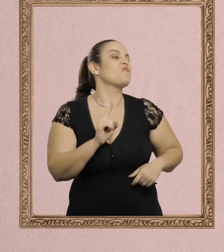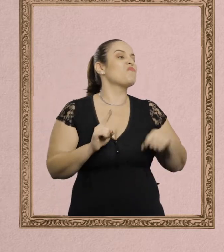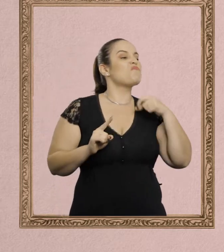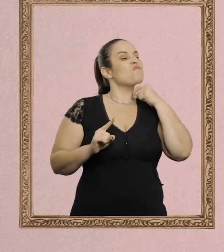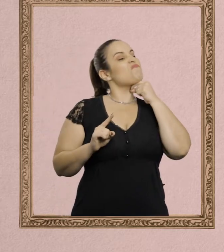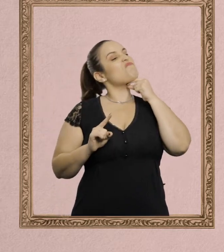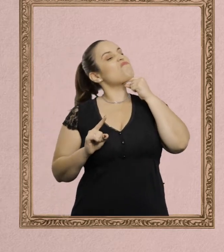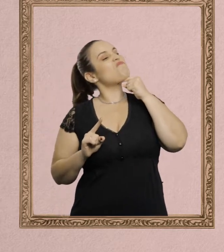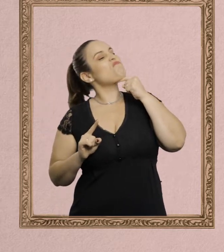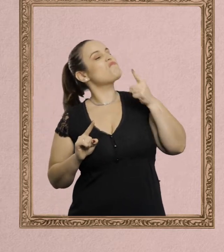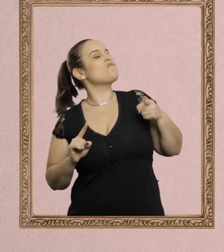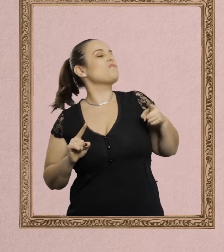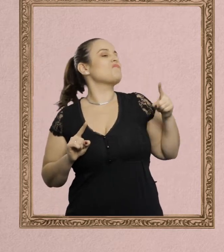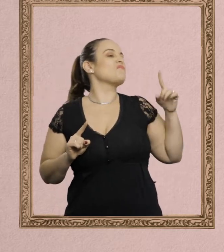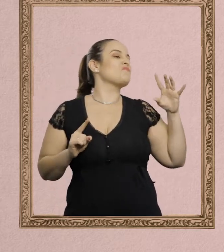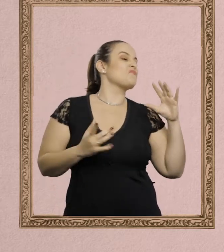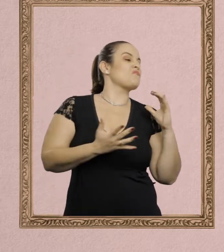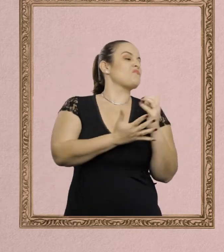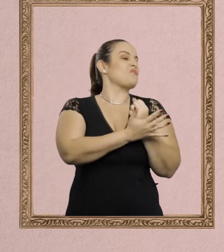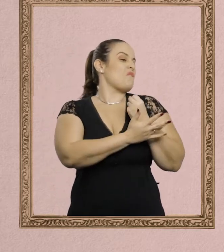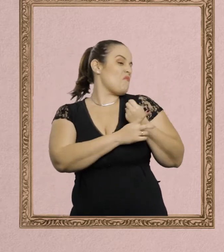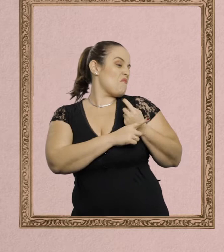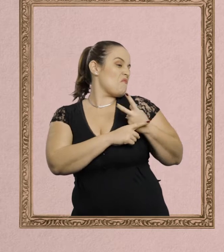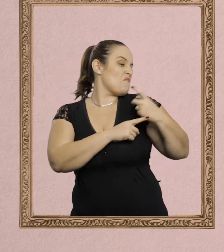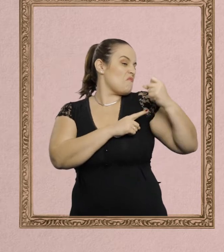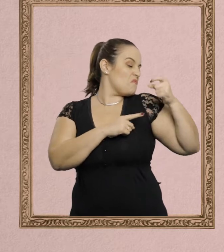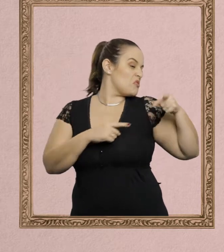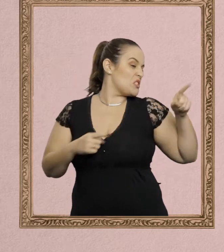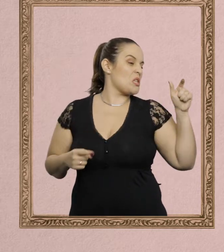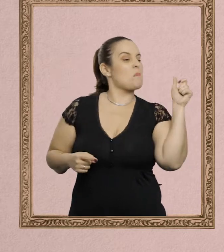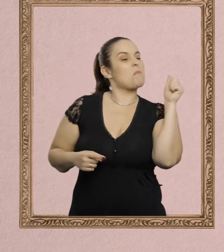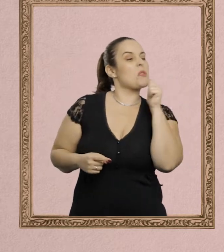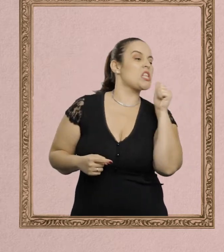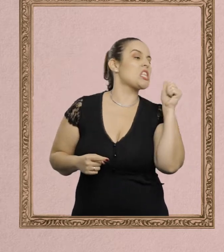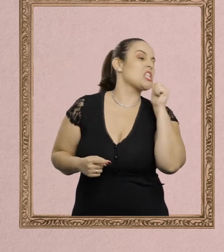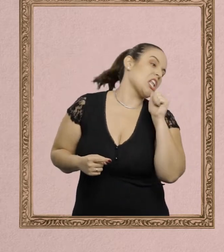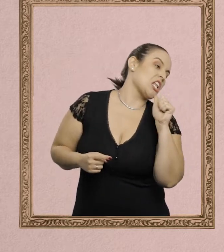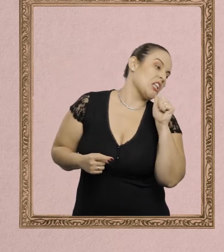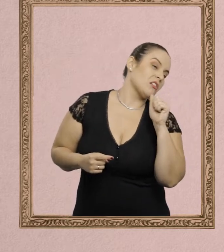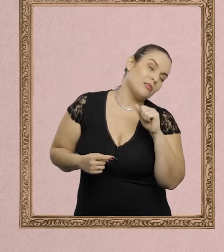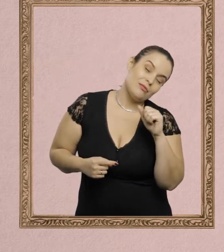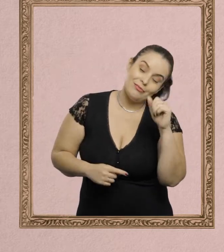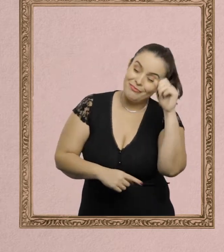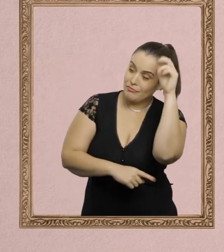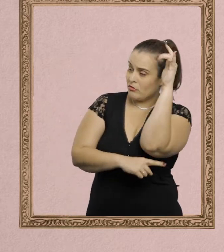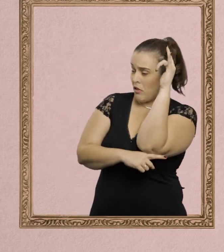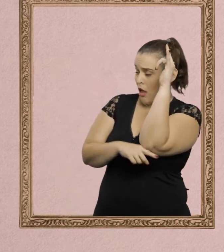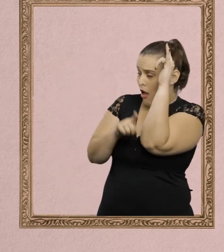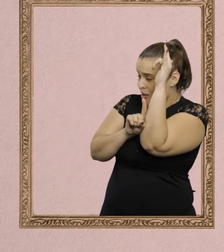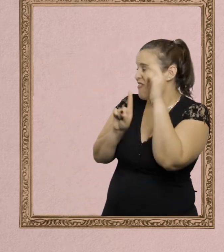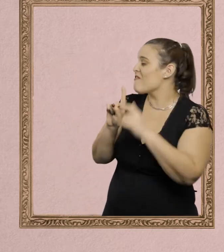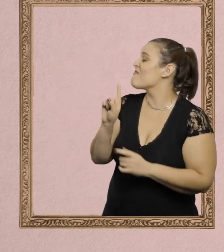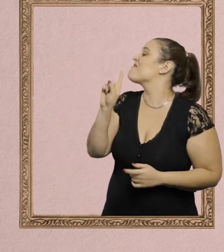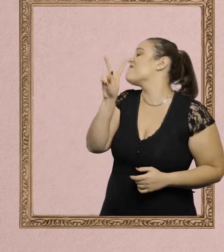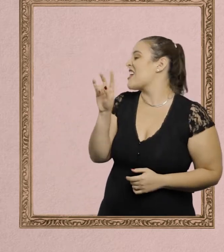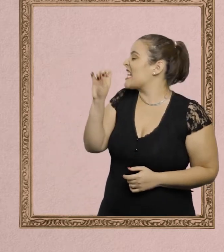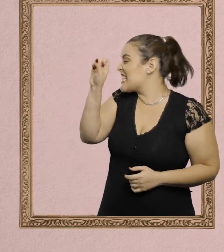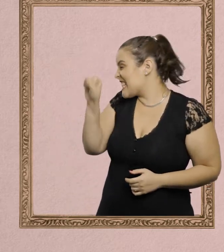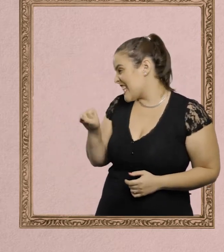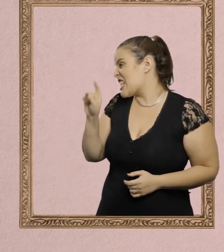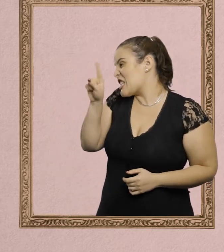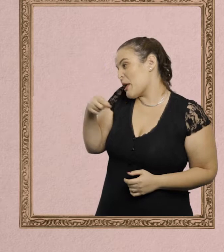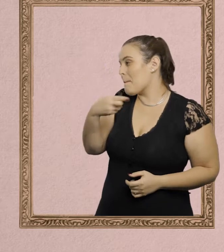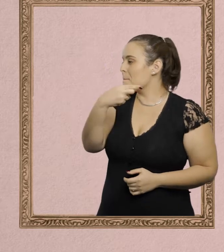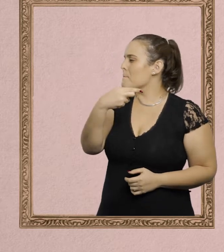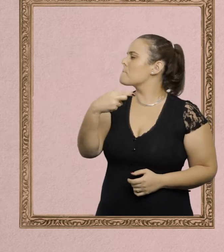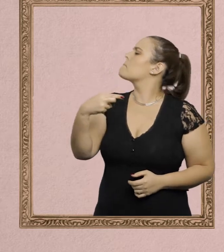falou: Ninguém vai salvar você agora, menininha. Peter respondeu: Vai sim!